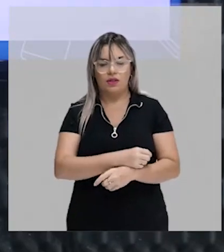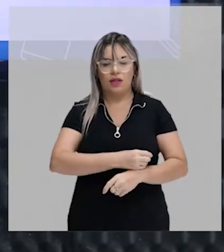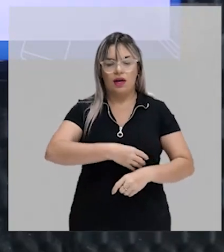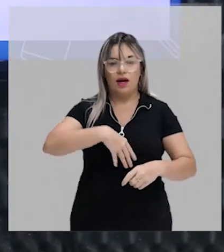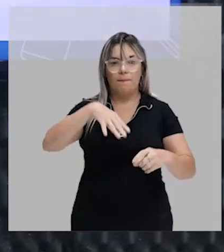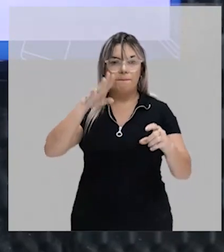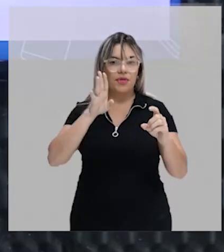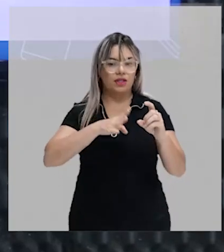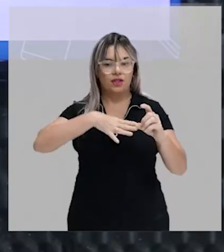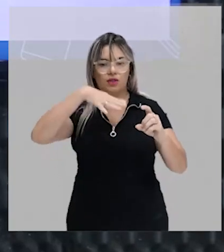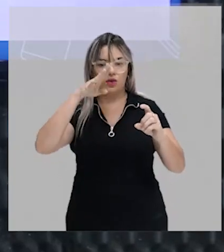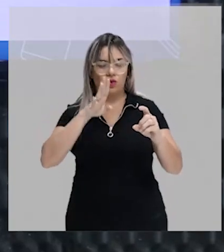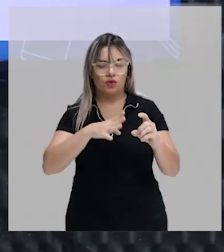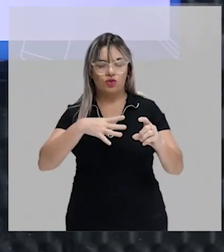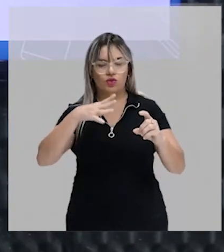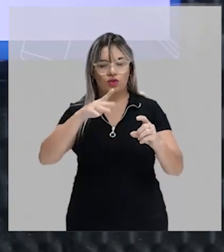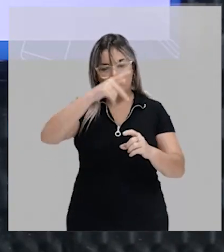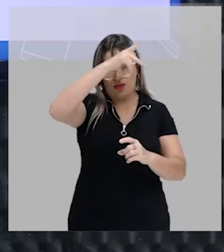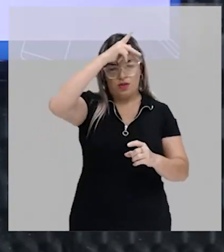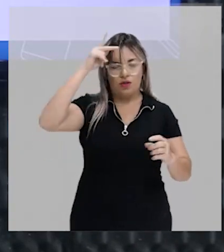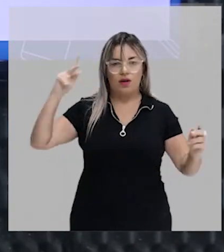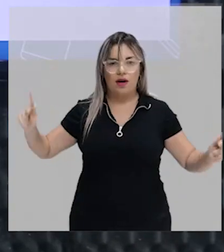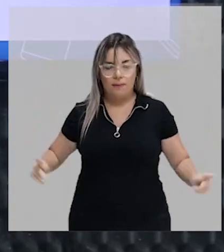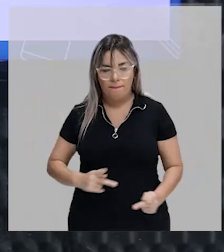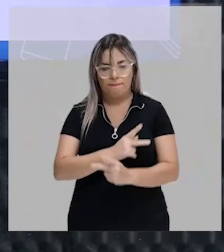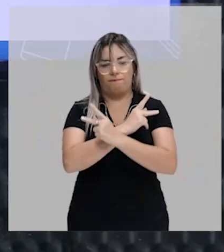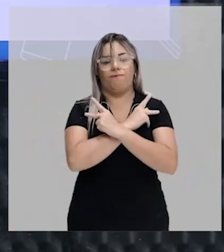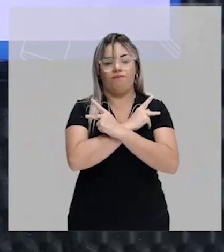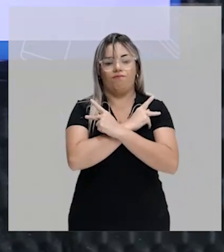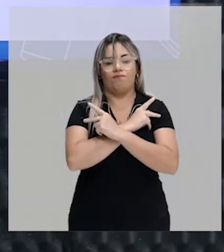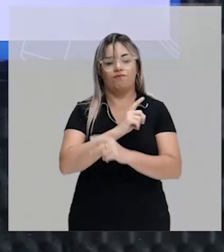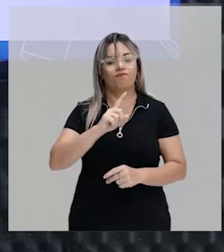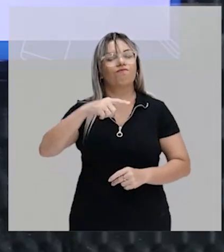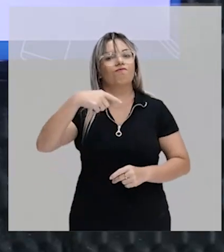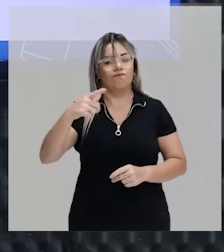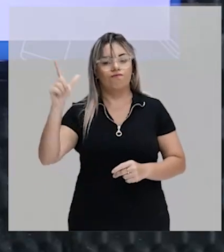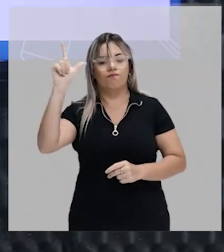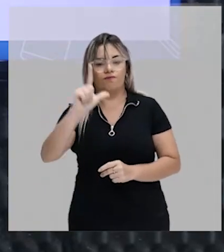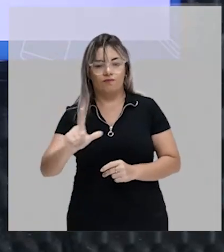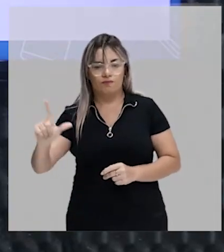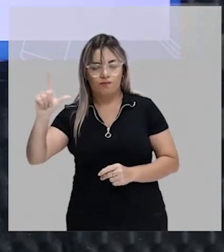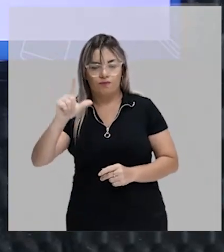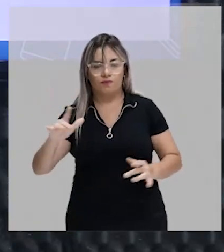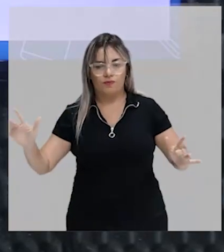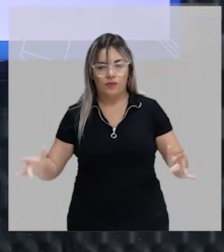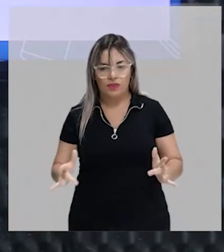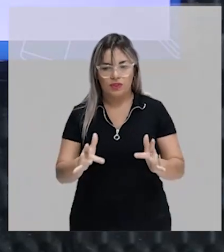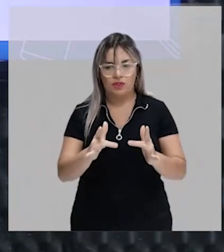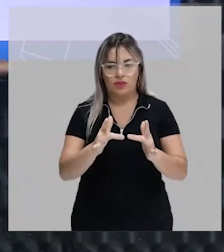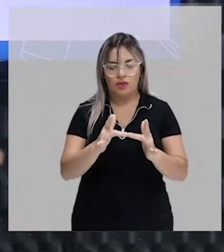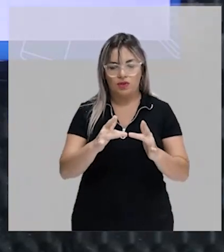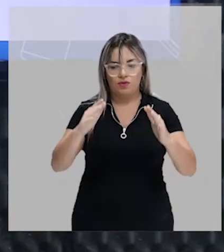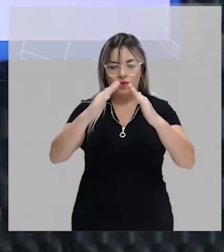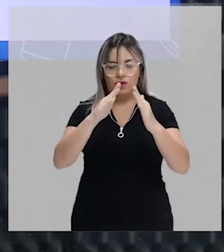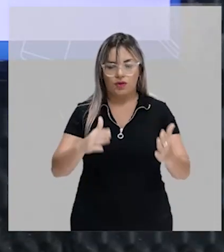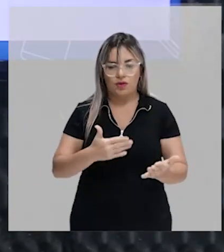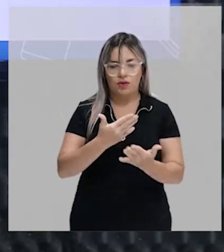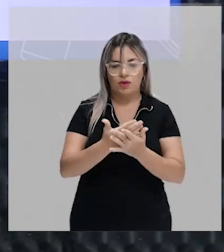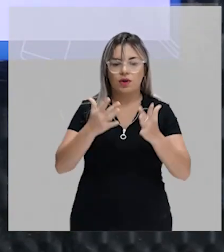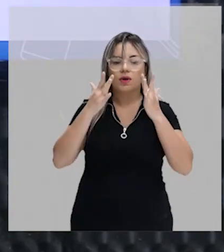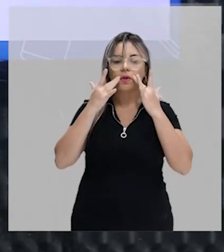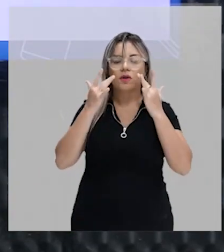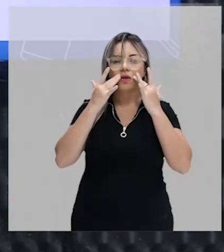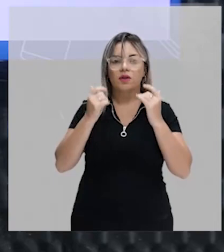Deus. Aí, além da literatura, o classicismo foi um movimento artístico que teve grande destaque também nas artes